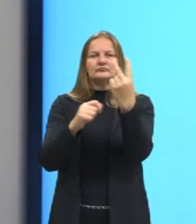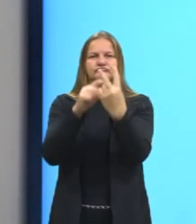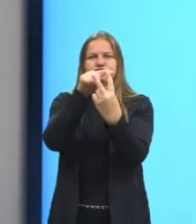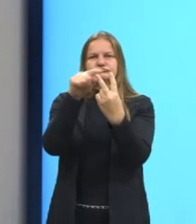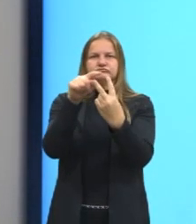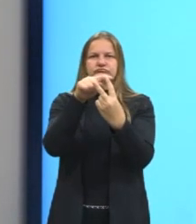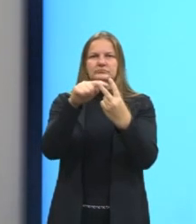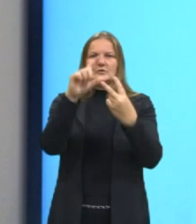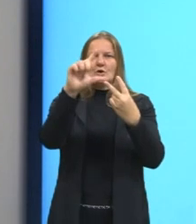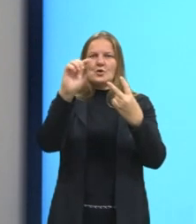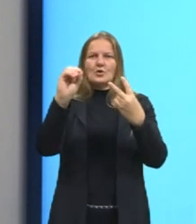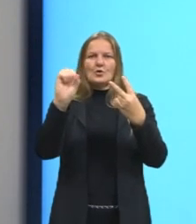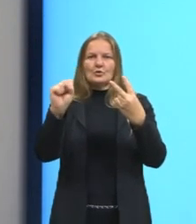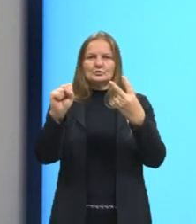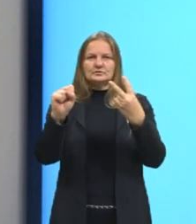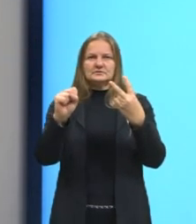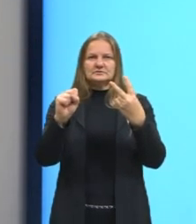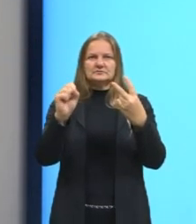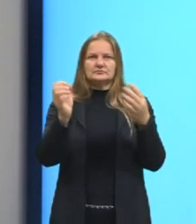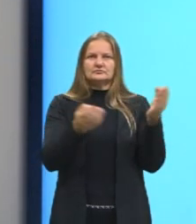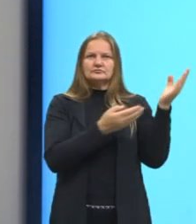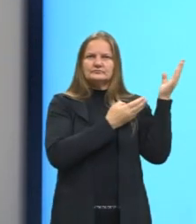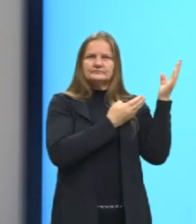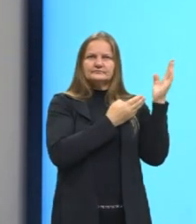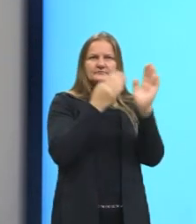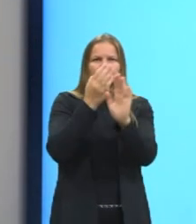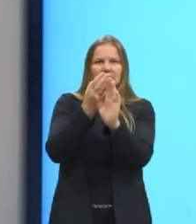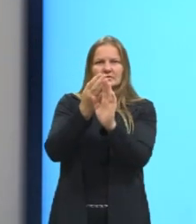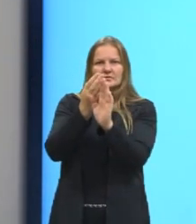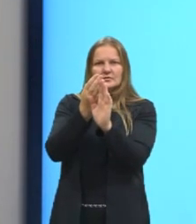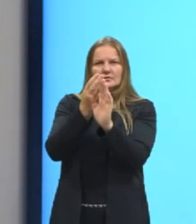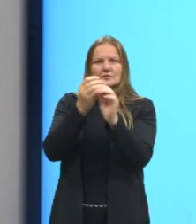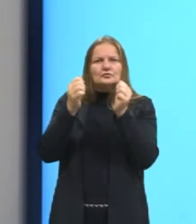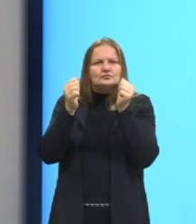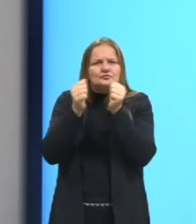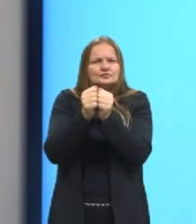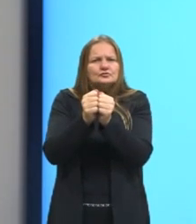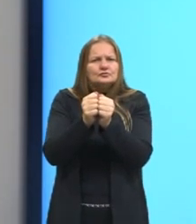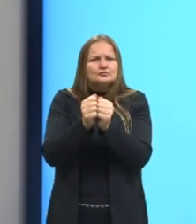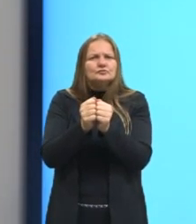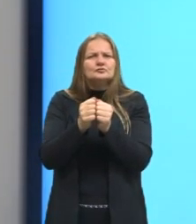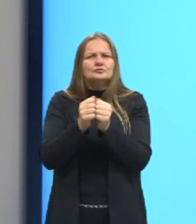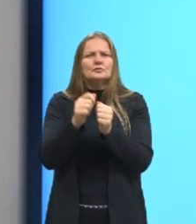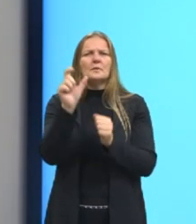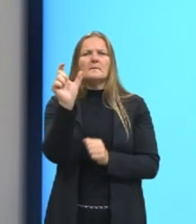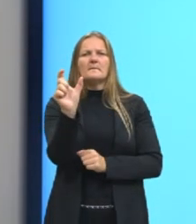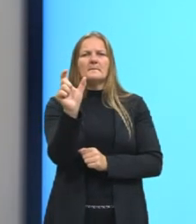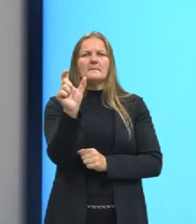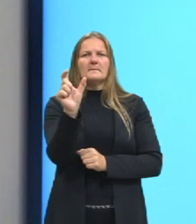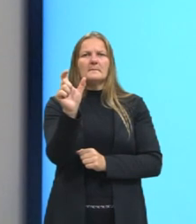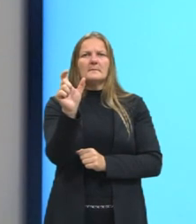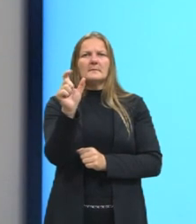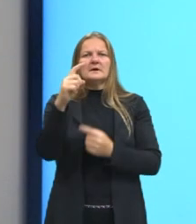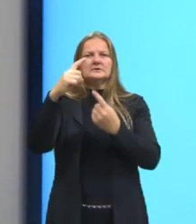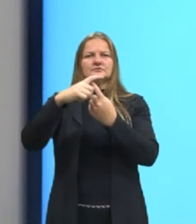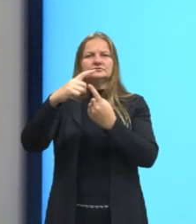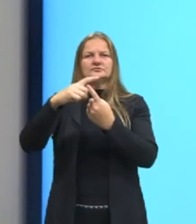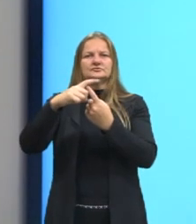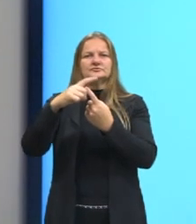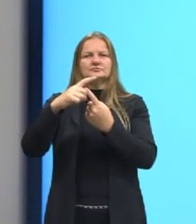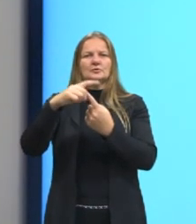olha que los e tá delante ou está acompanhando diante a palavra Pipos